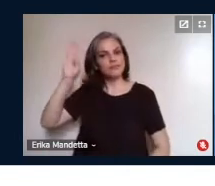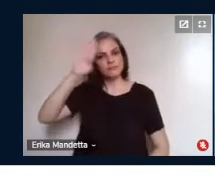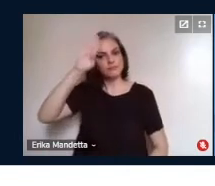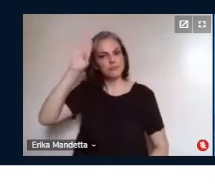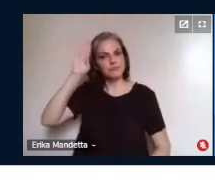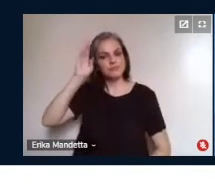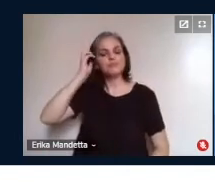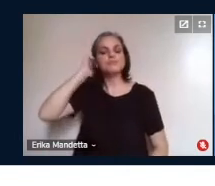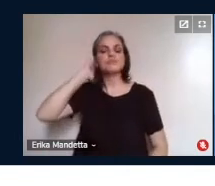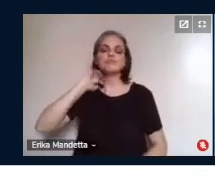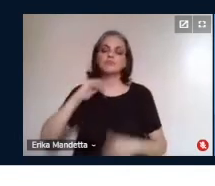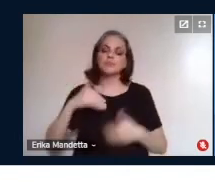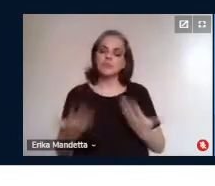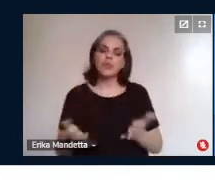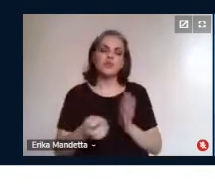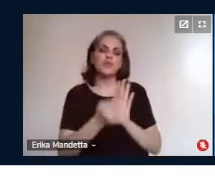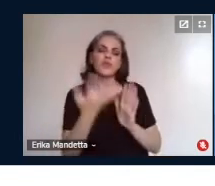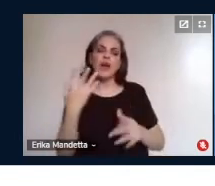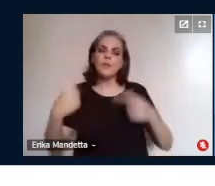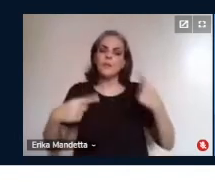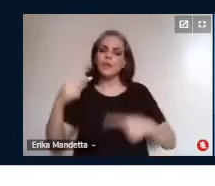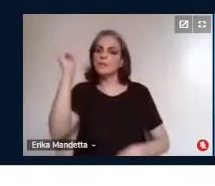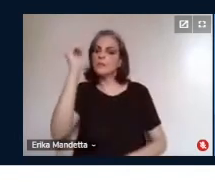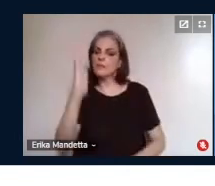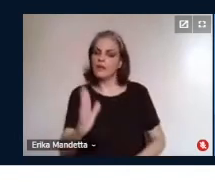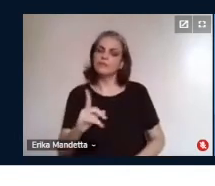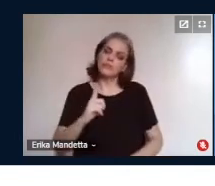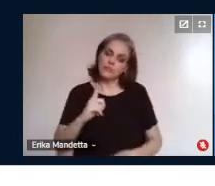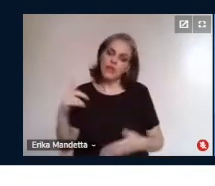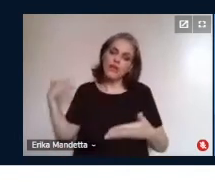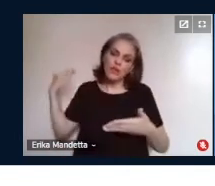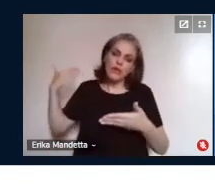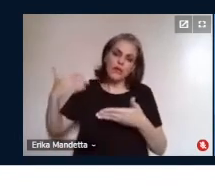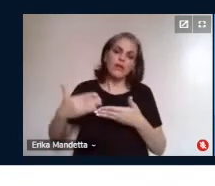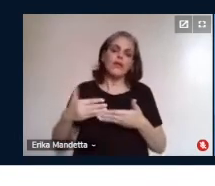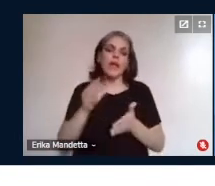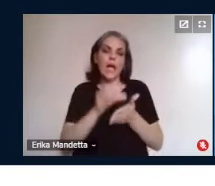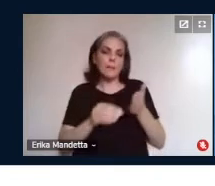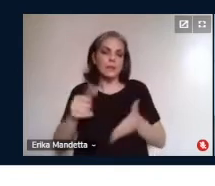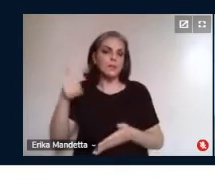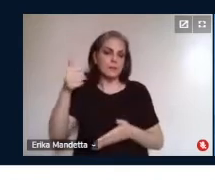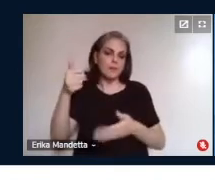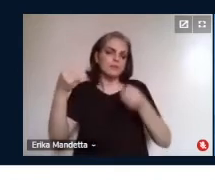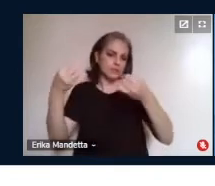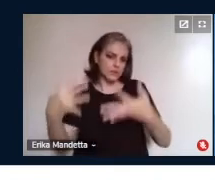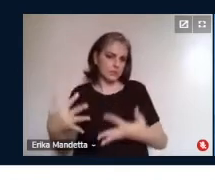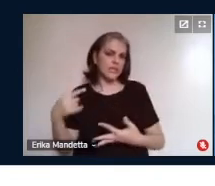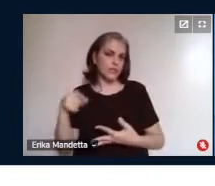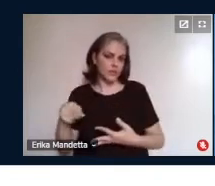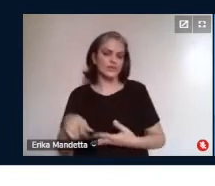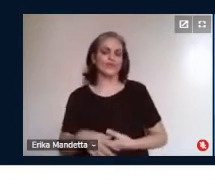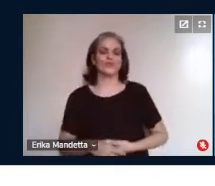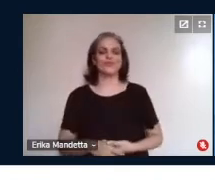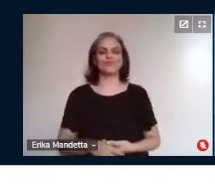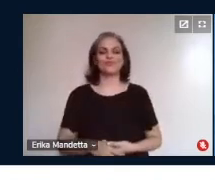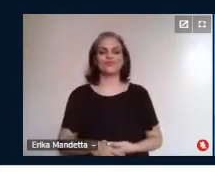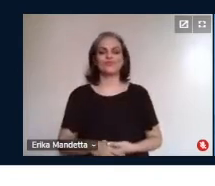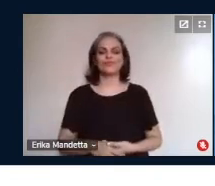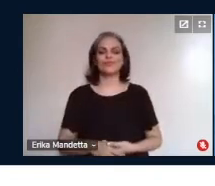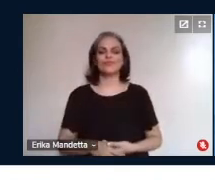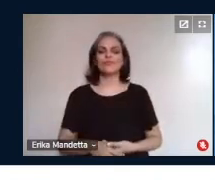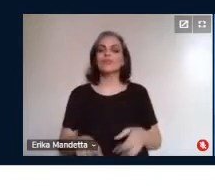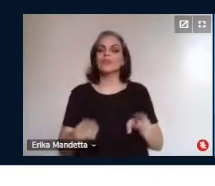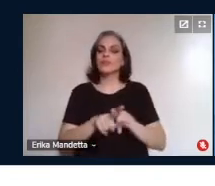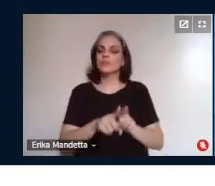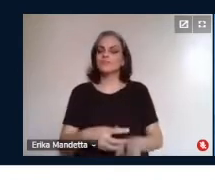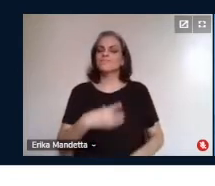políticas que existem no Brasil e eu destaco isso no capítulo um. E aí, eu senti a necessidade de